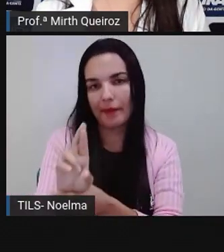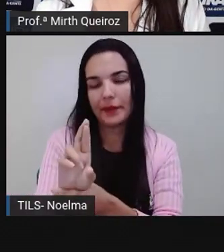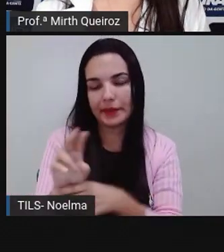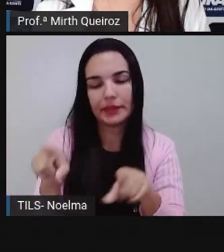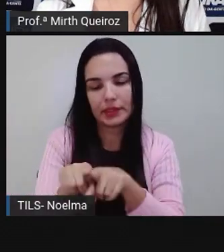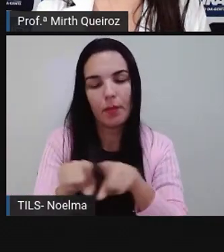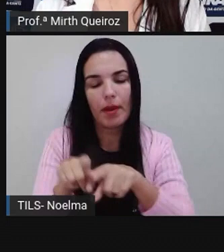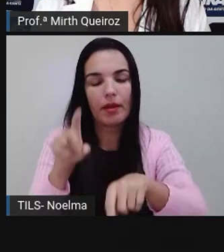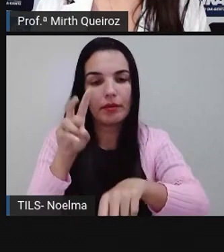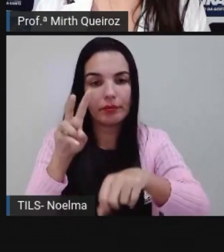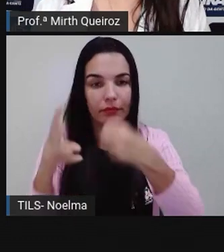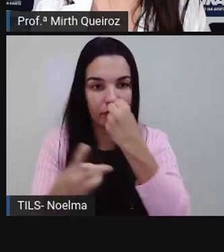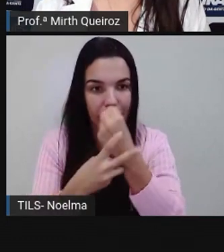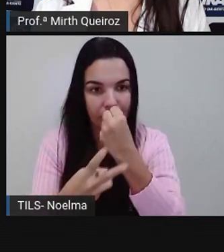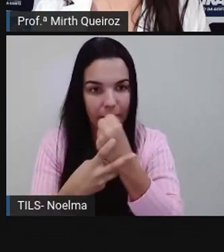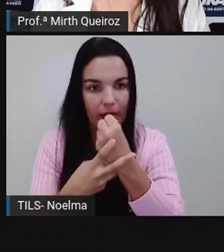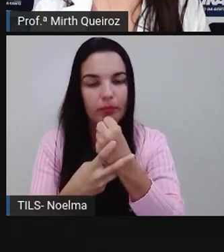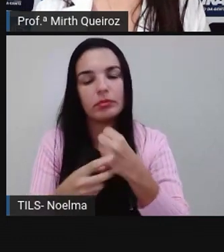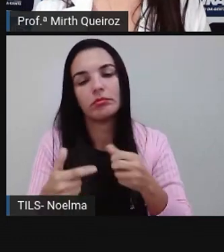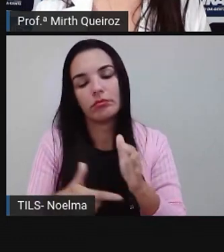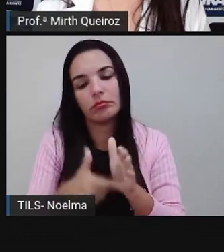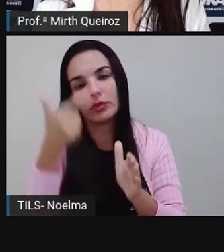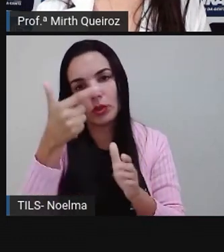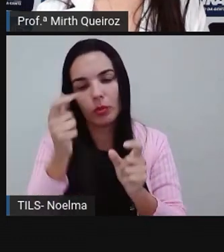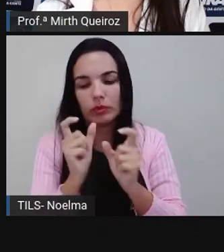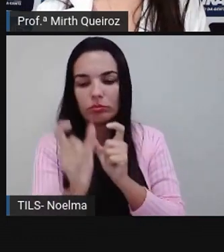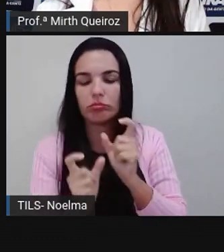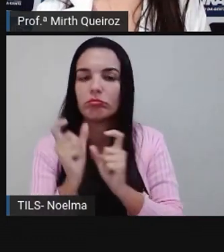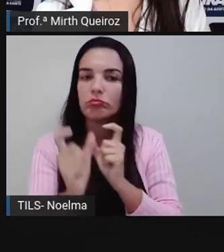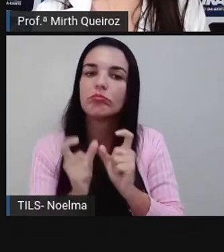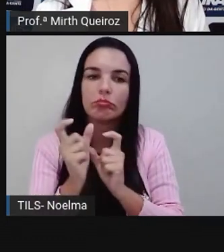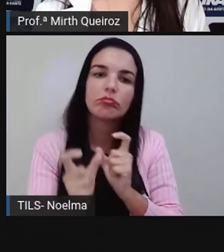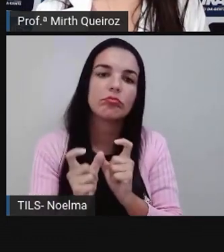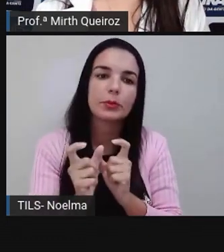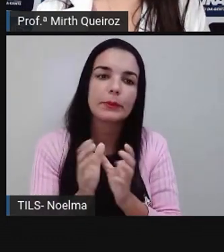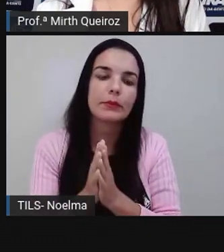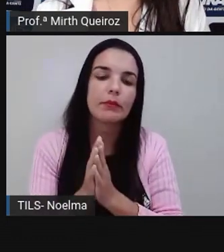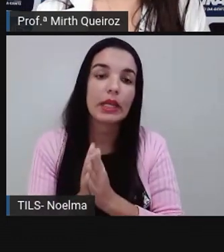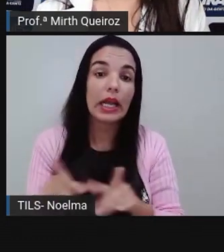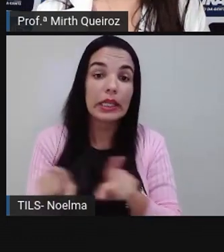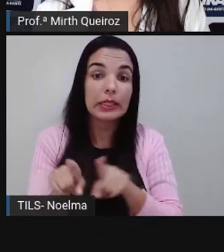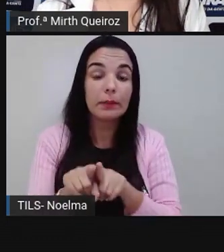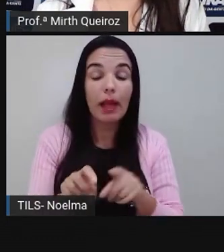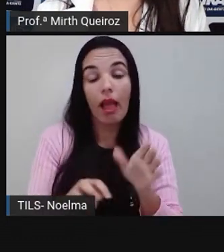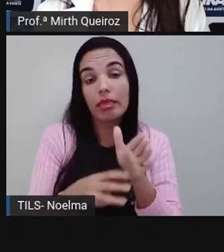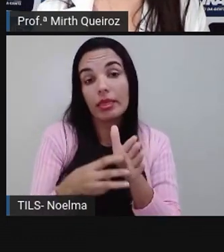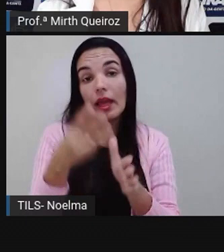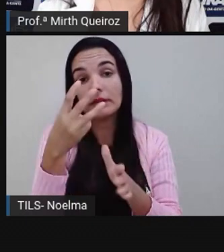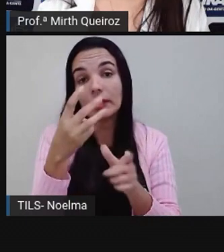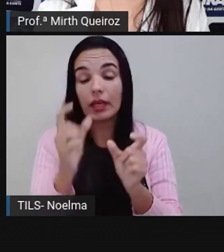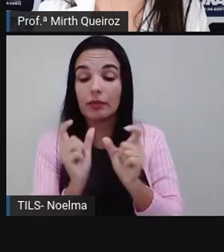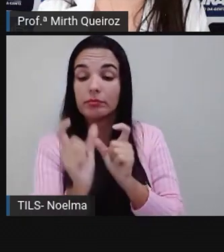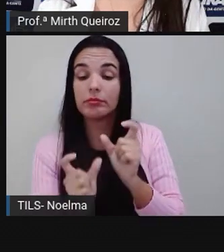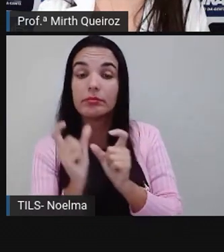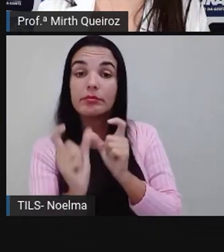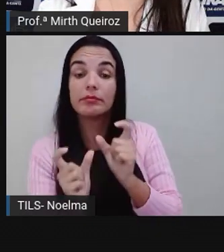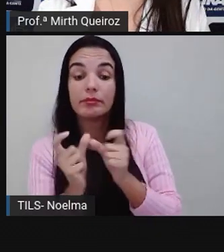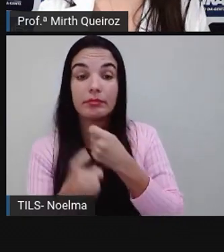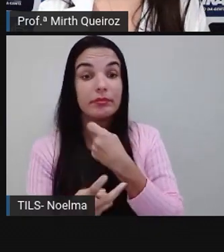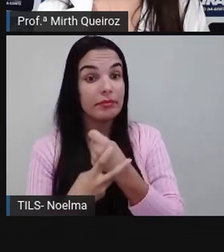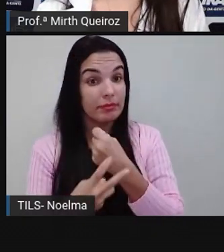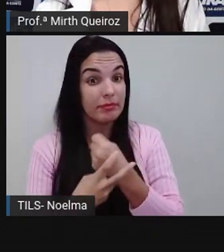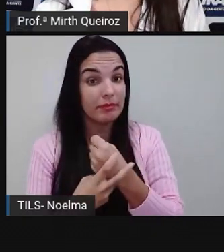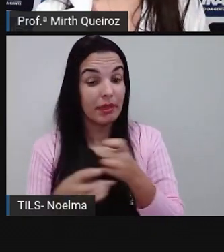verbos da segunda conjugação. Temos também os verbos da terceira conjugação, que são aqueles verbos terminados